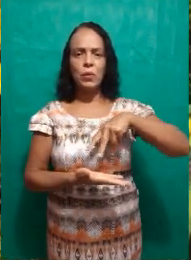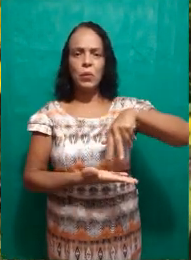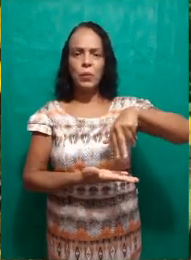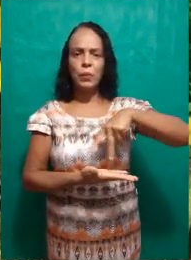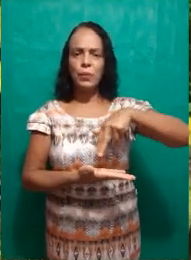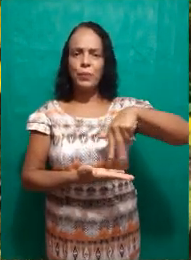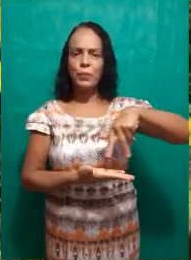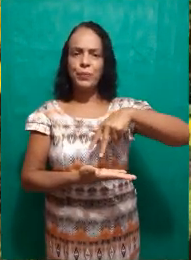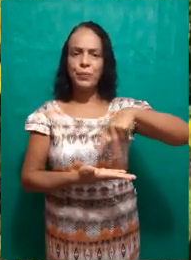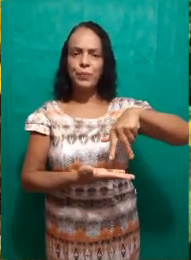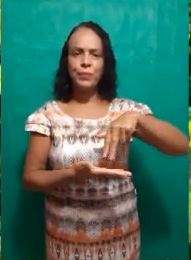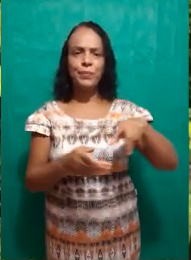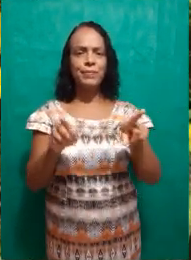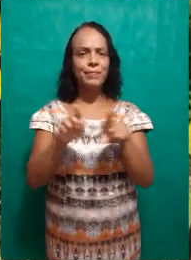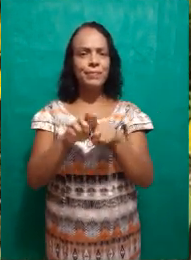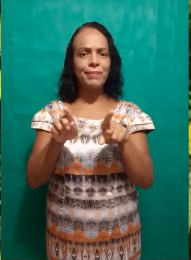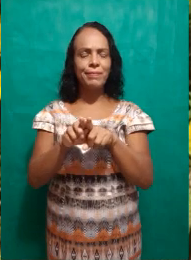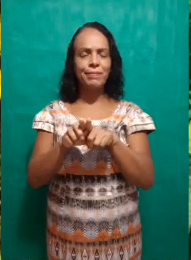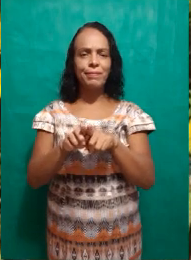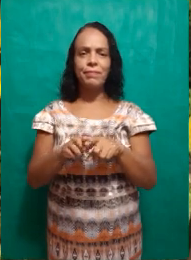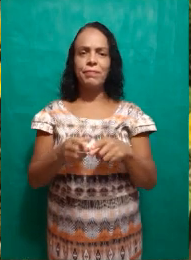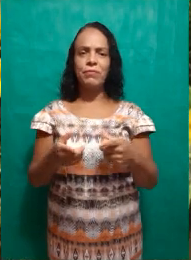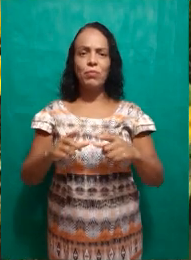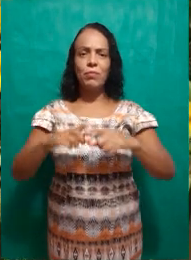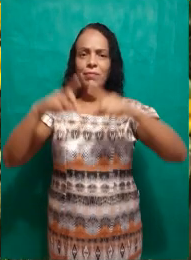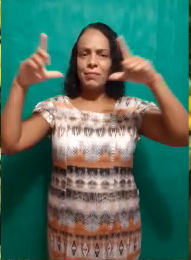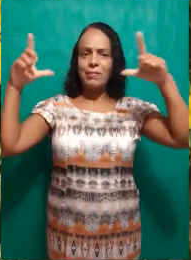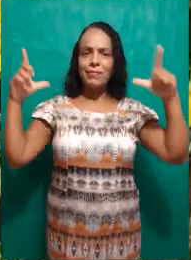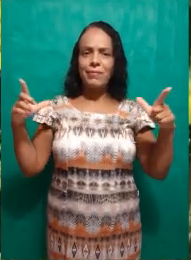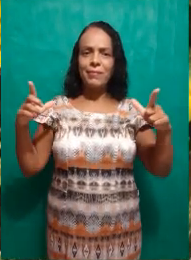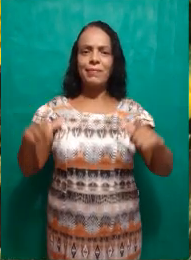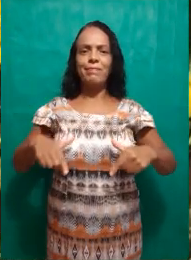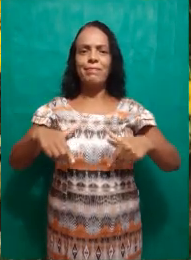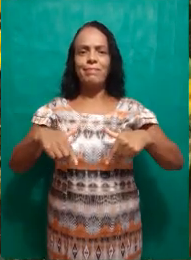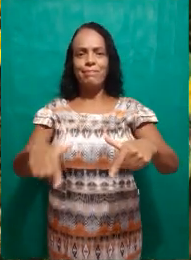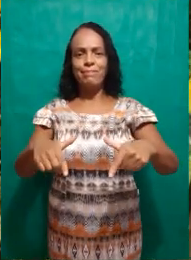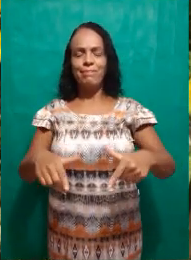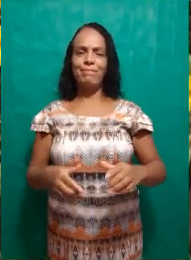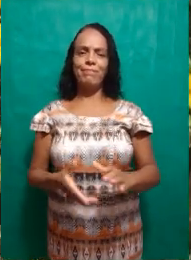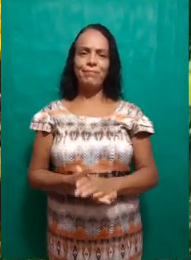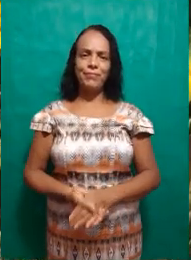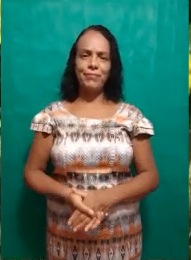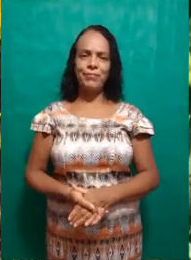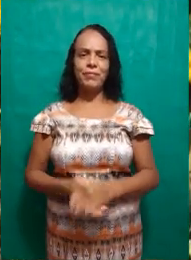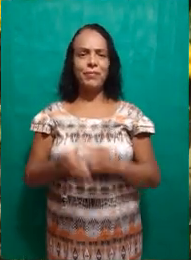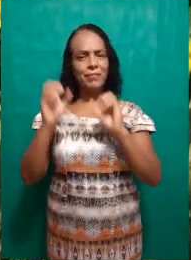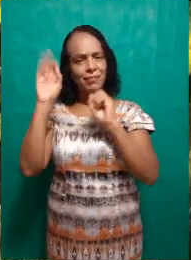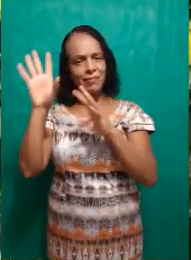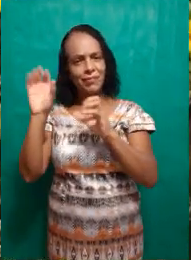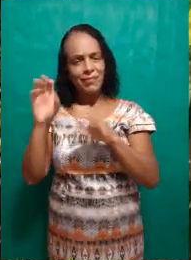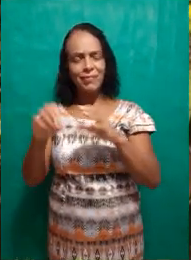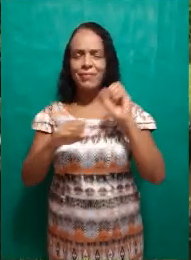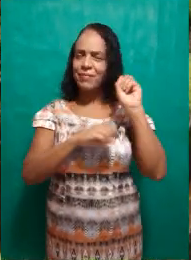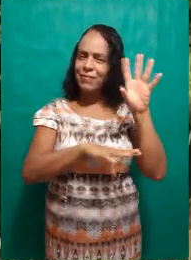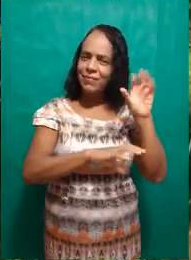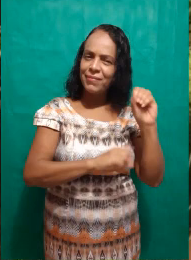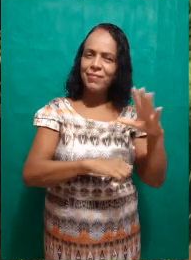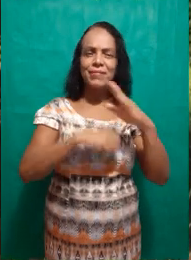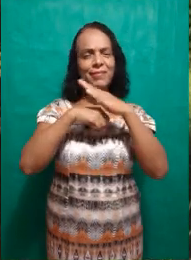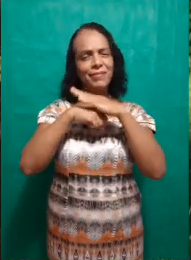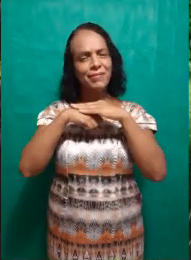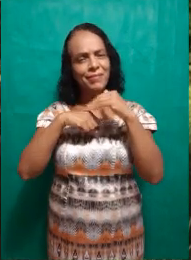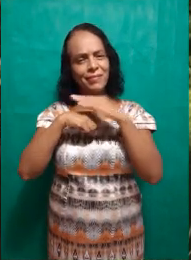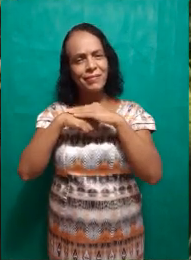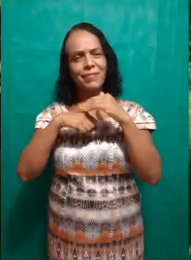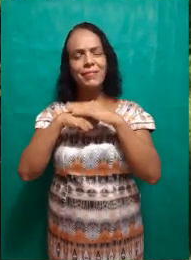dança. Daí foi uma grande batalha, olha, meus irmãos. Ele ensinava com toda calma, com